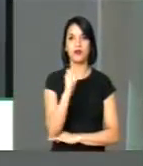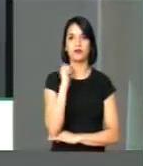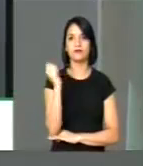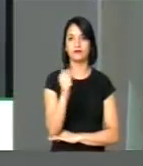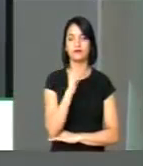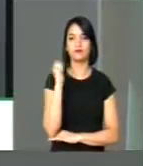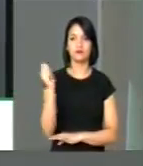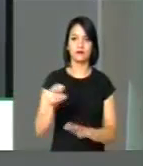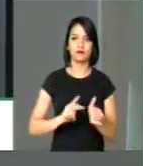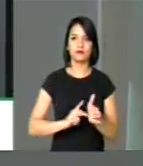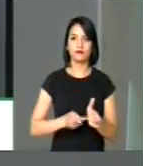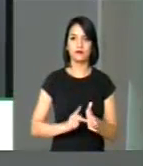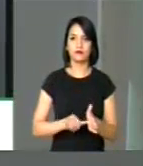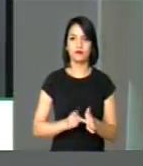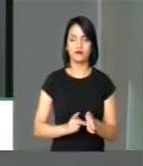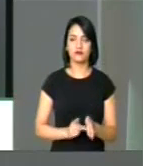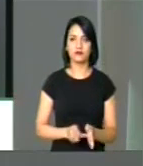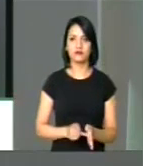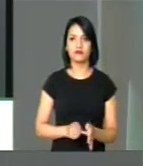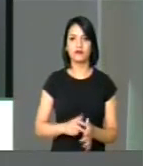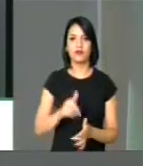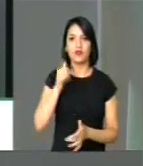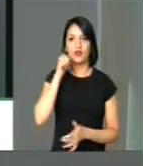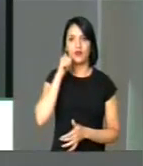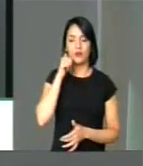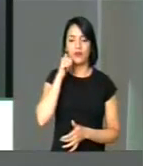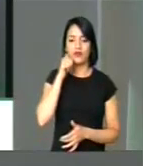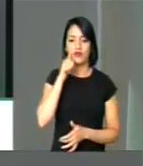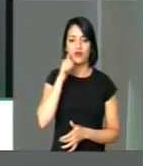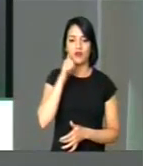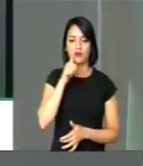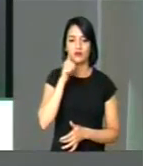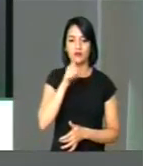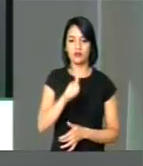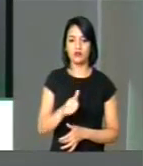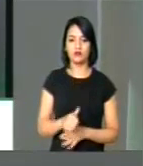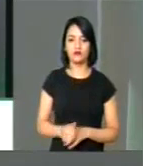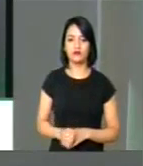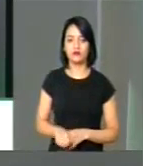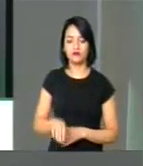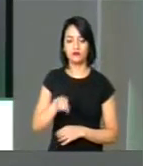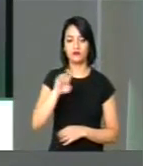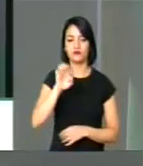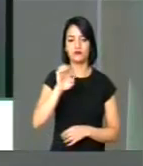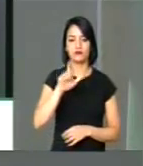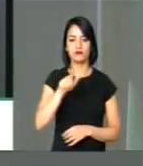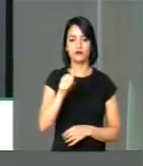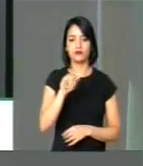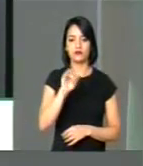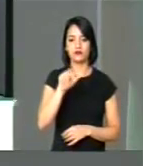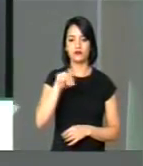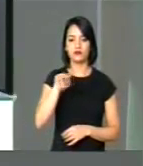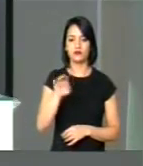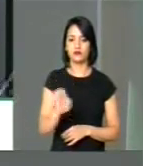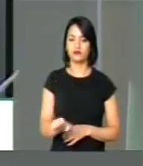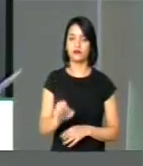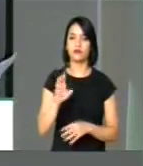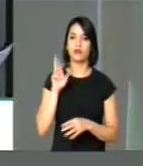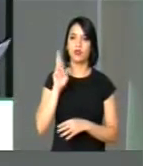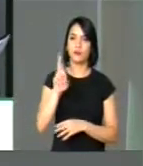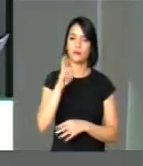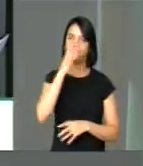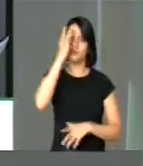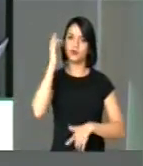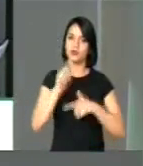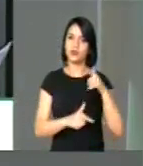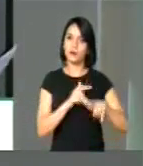Lindomar do Carmo Moraes e a doutora Elane Dillenburg, que estão aqui representando a nossa Federação dos Trabalhadores na